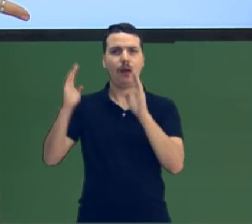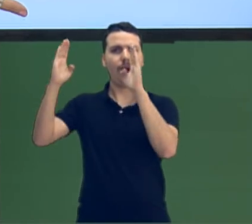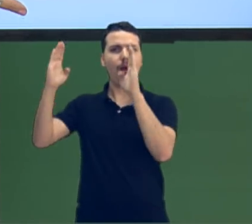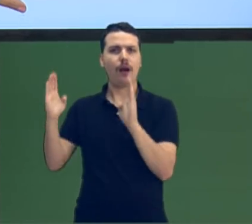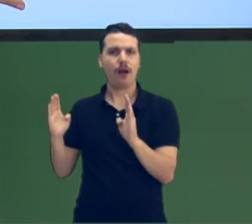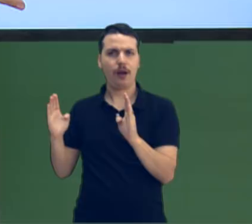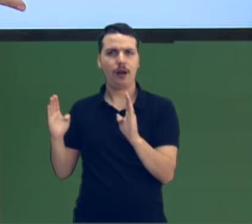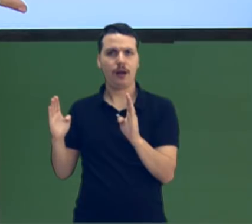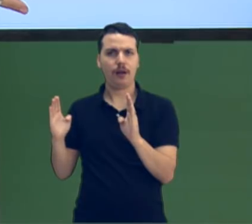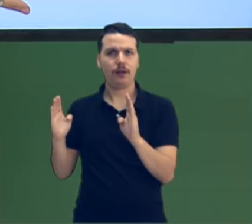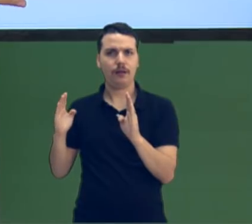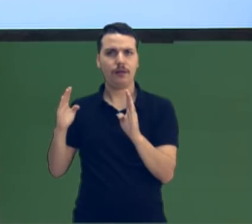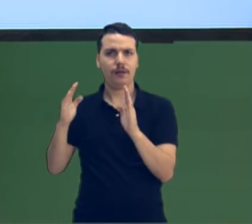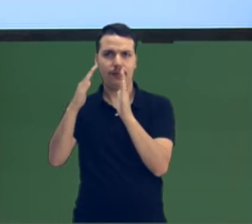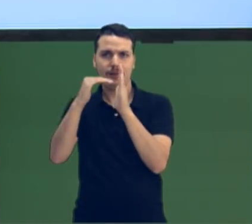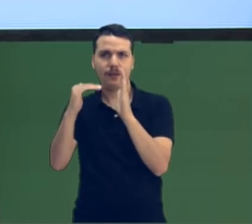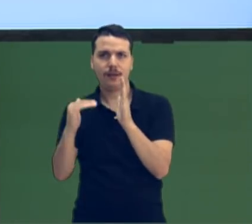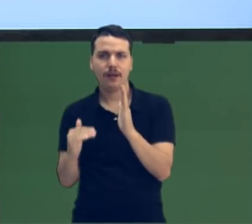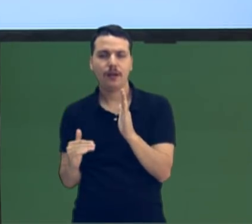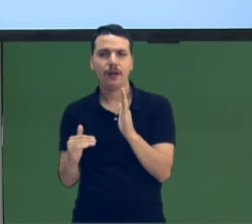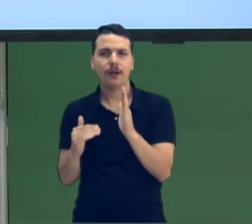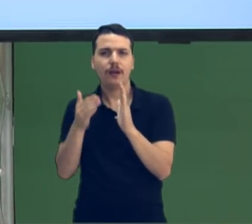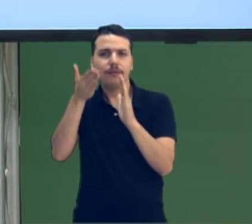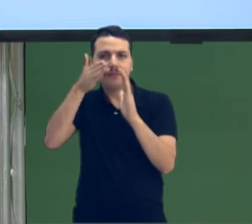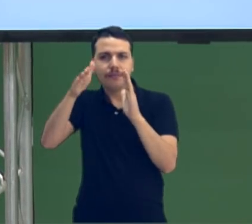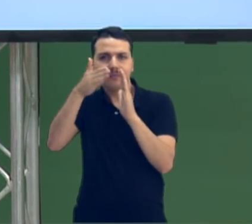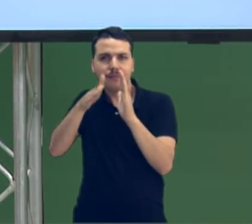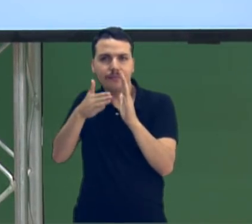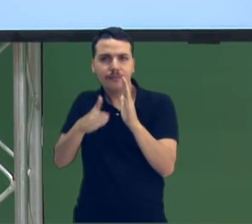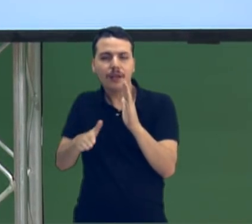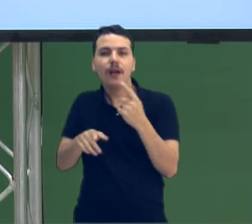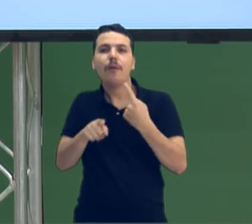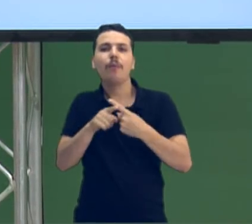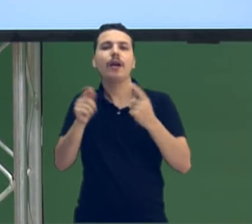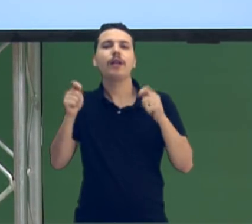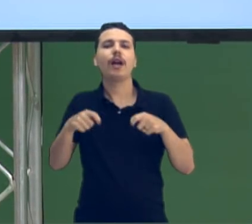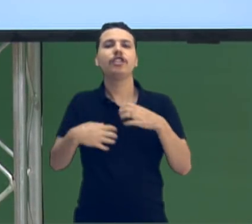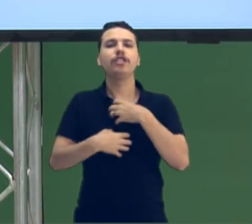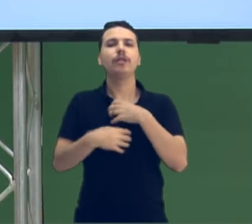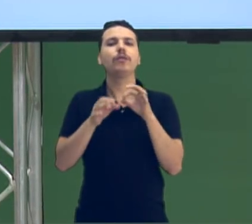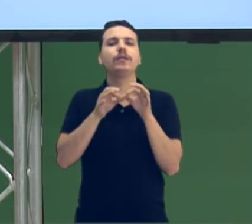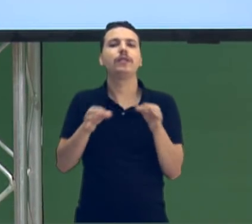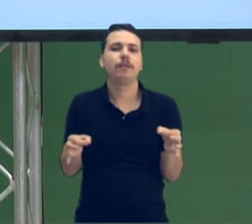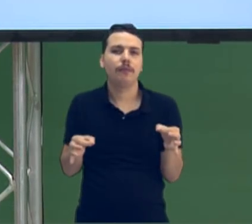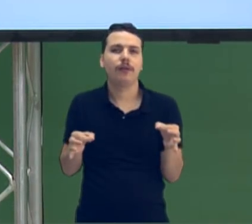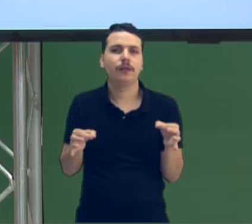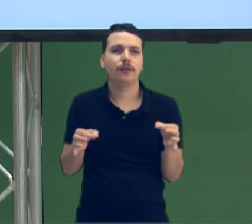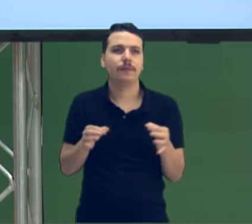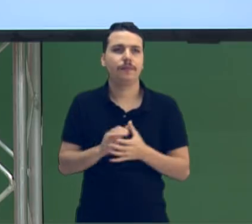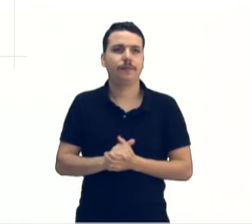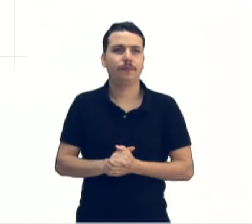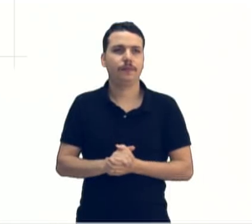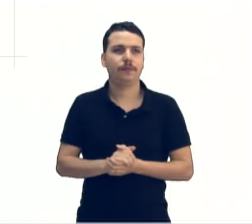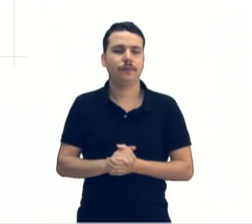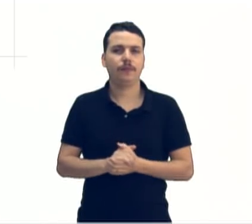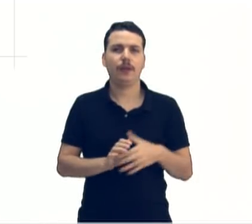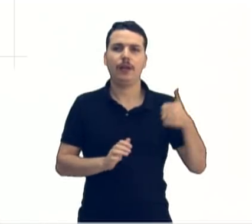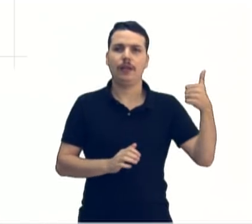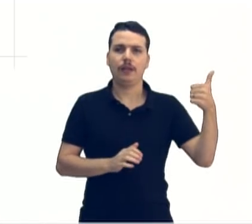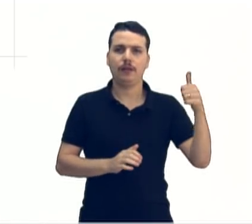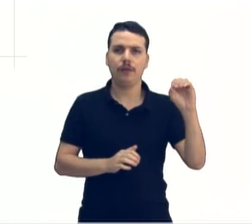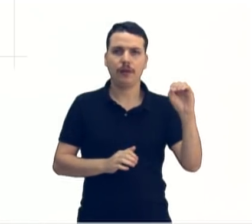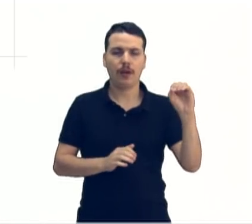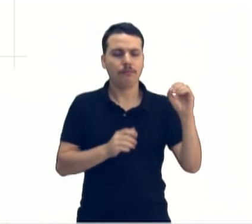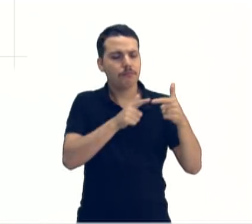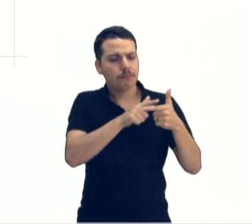assim, essa decomposição, é para simplificar a escrita da divisão. Bom, 110 ficou uma divisão